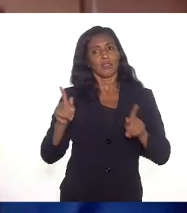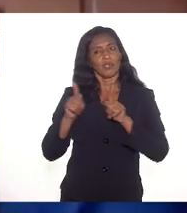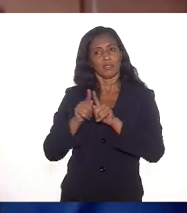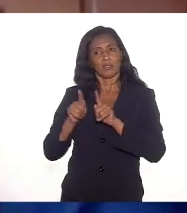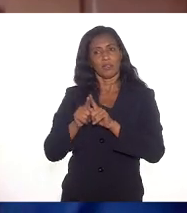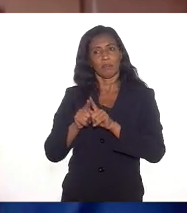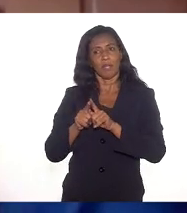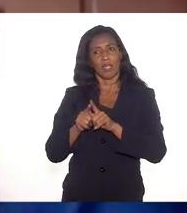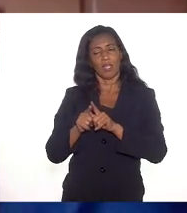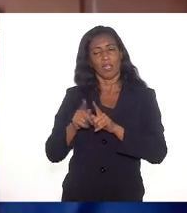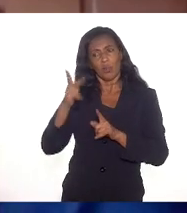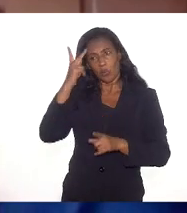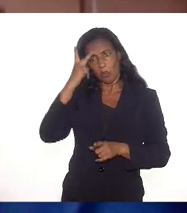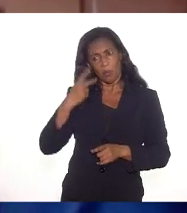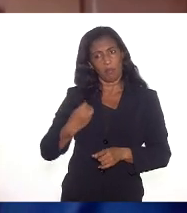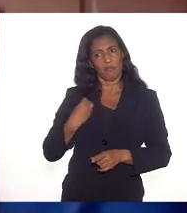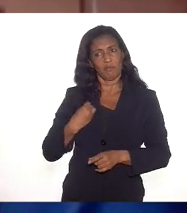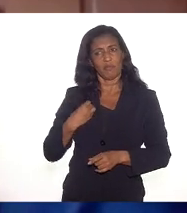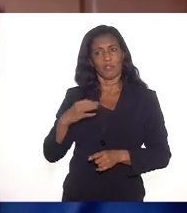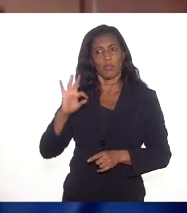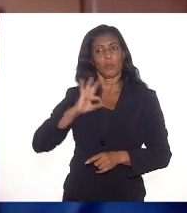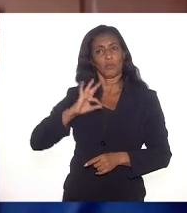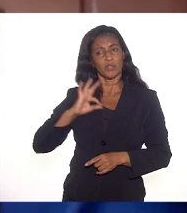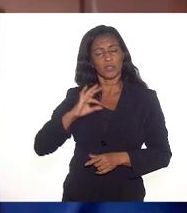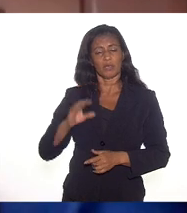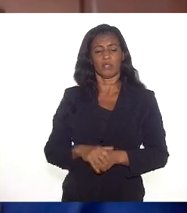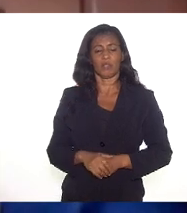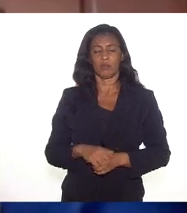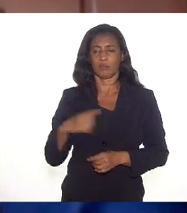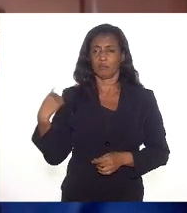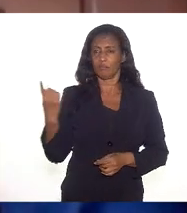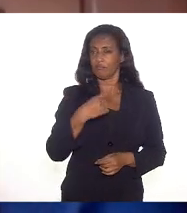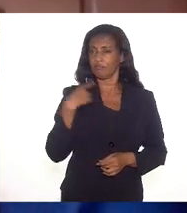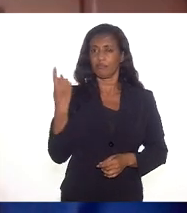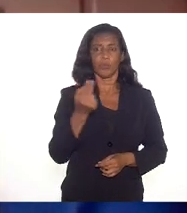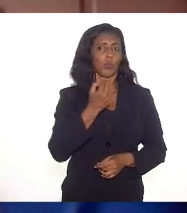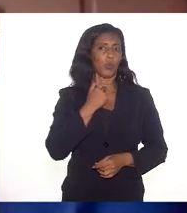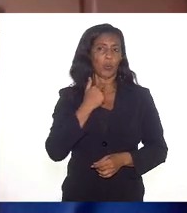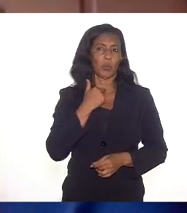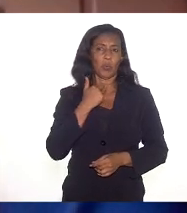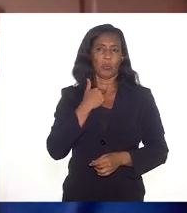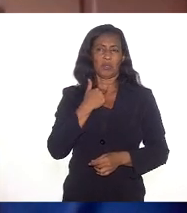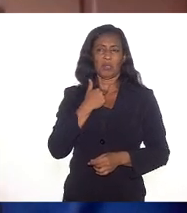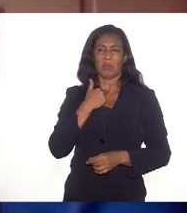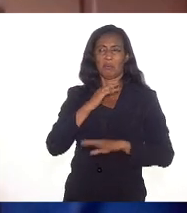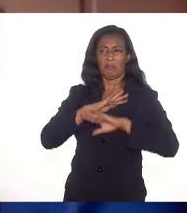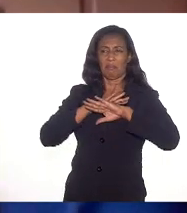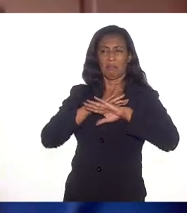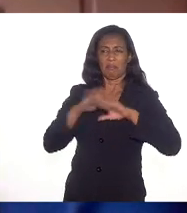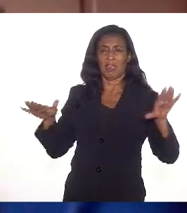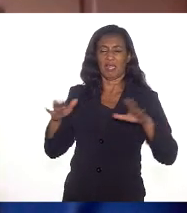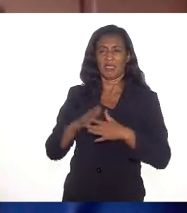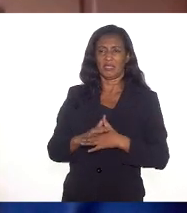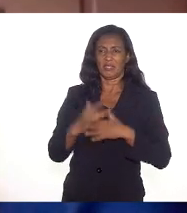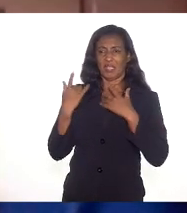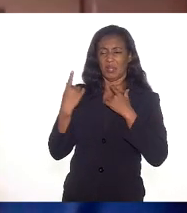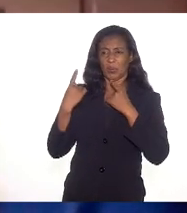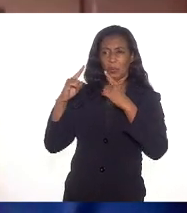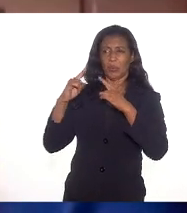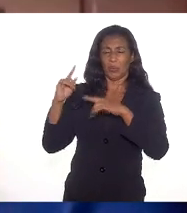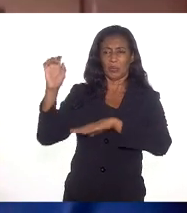dos próprios policiais. Nós não podemos mais ficar ranqueando como Estado